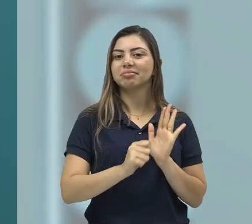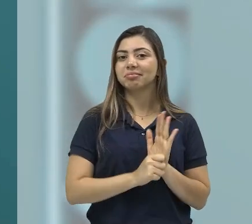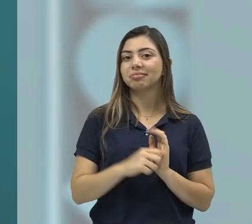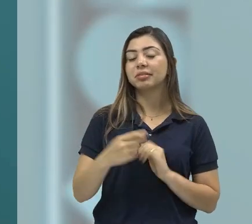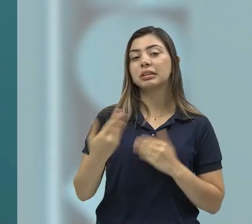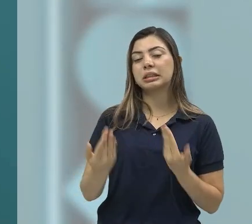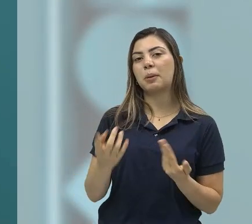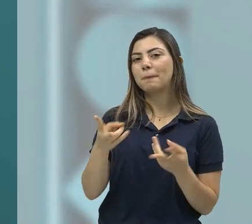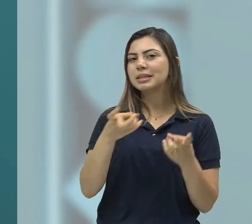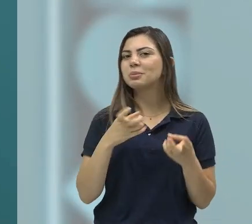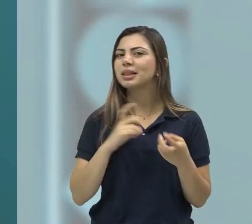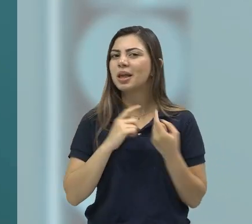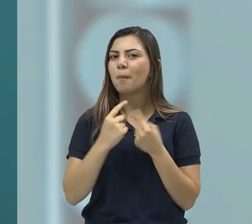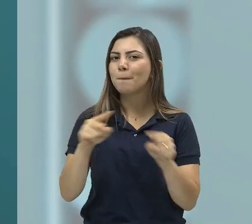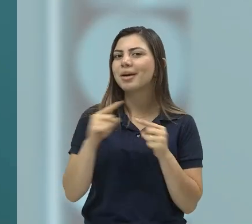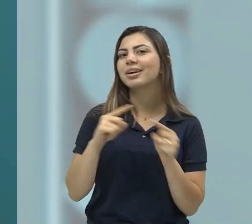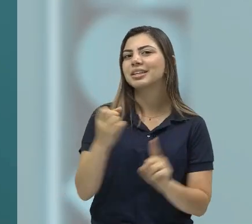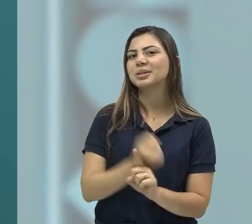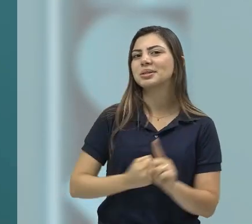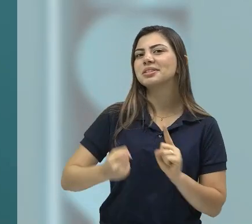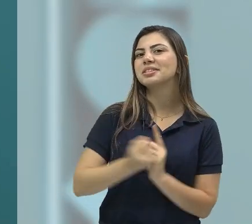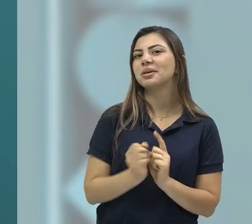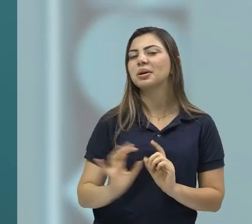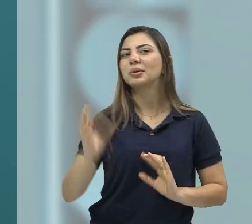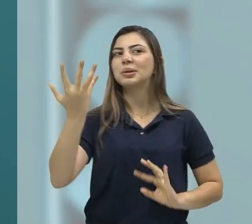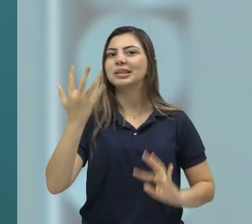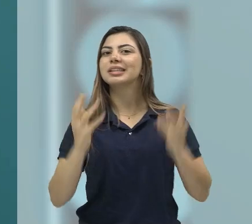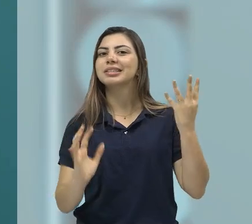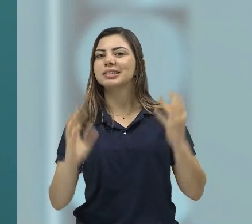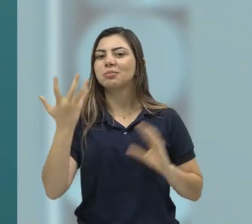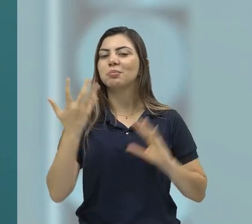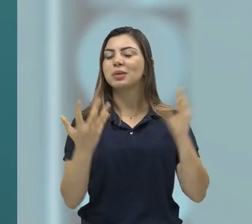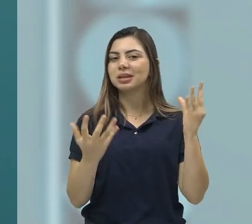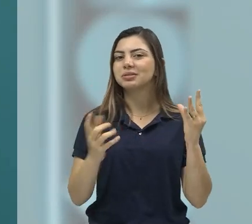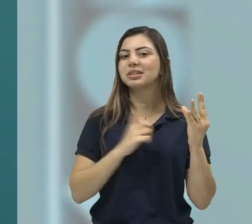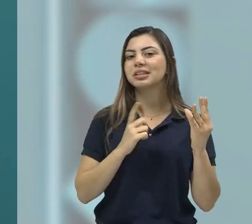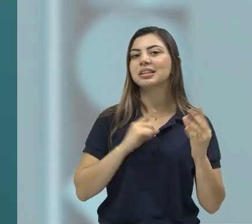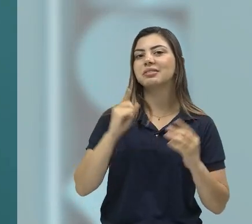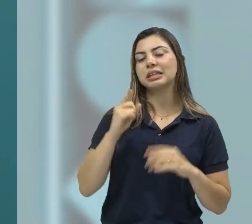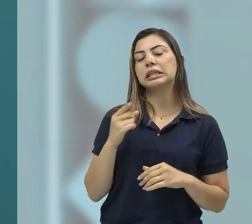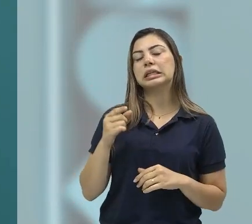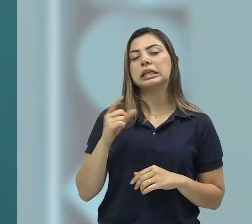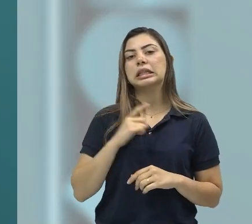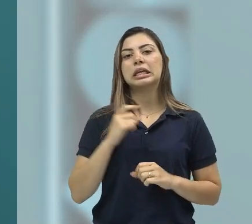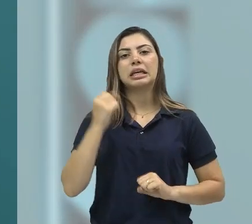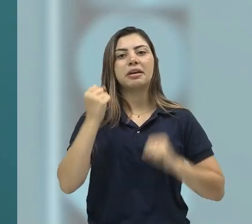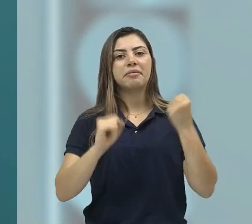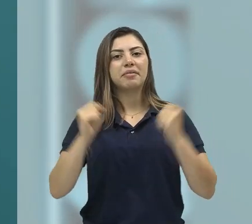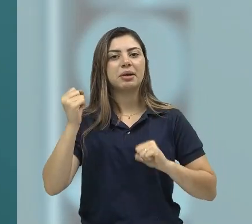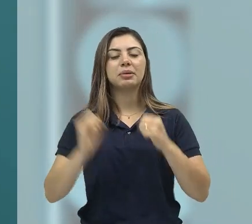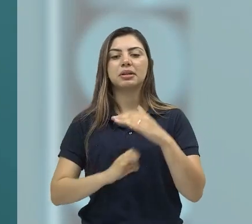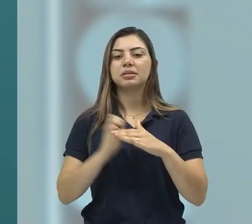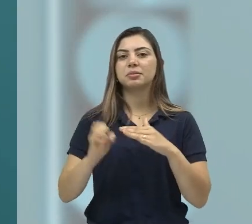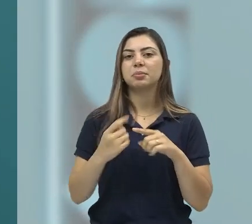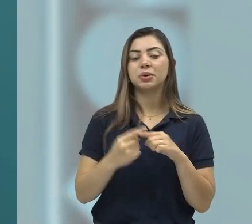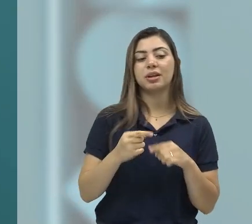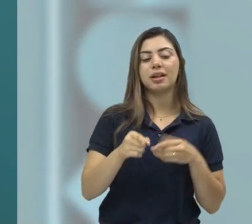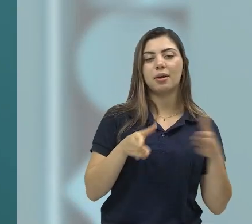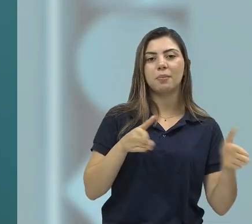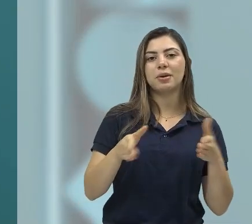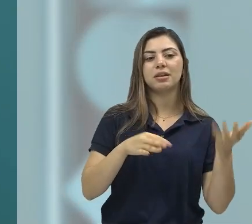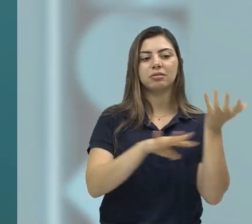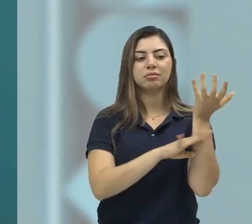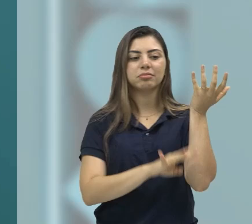uma crítica às situações aí trazidas pela Zona Franca de Manaus. Depois do fim ali do ciclo da